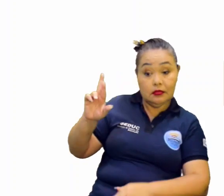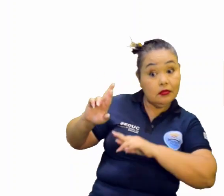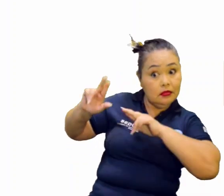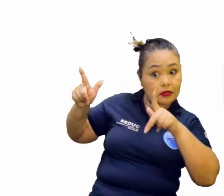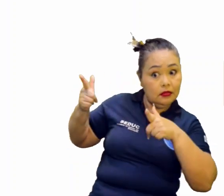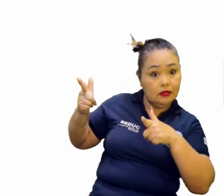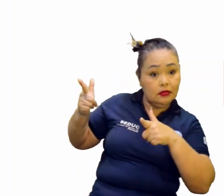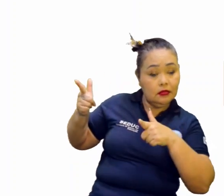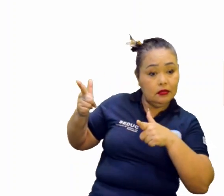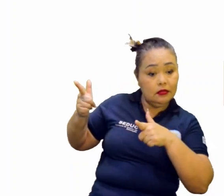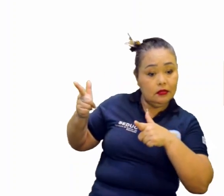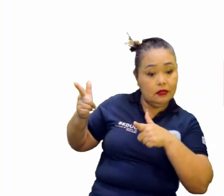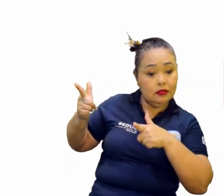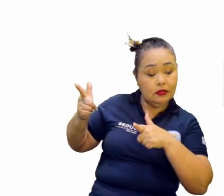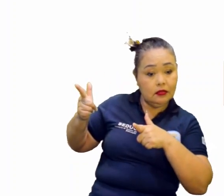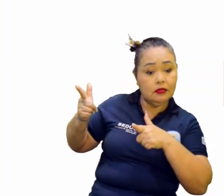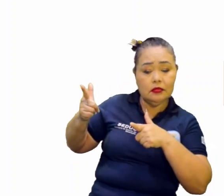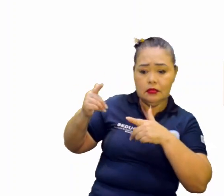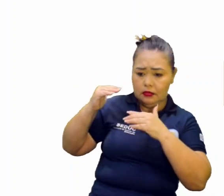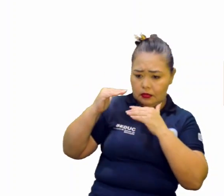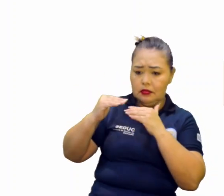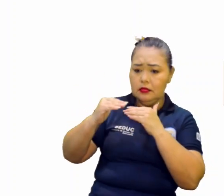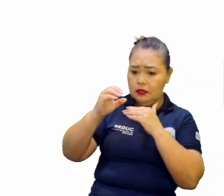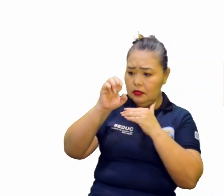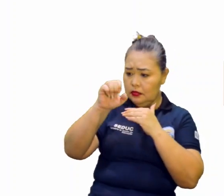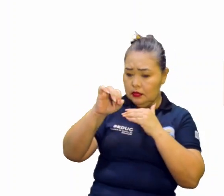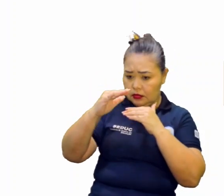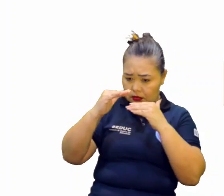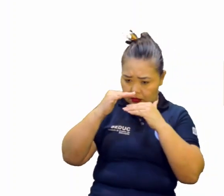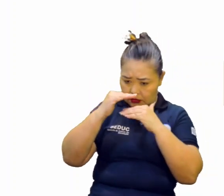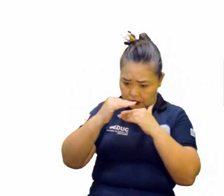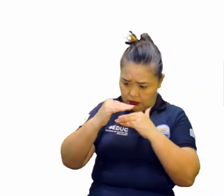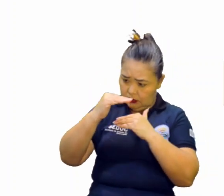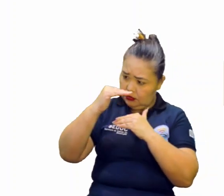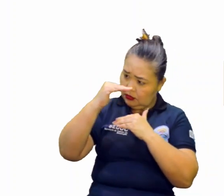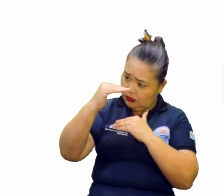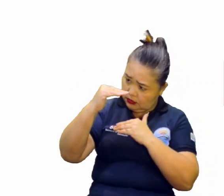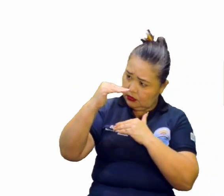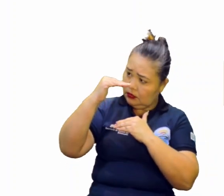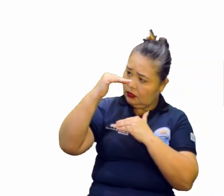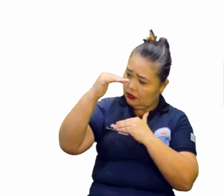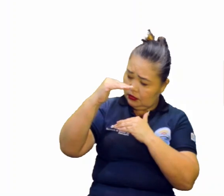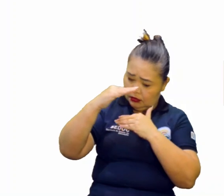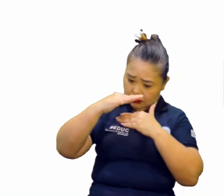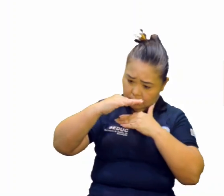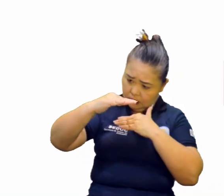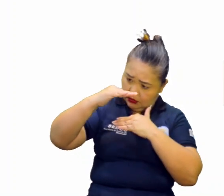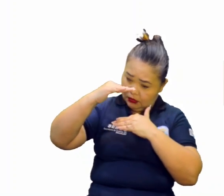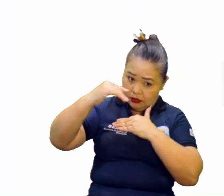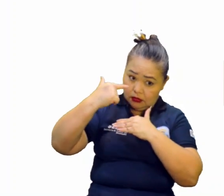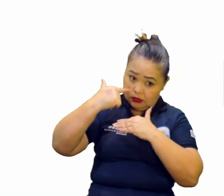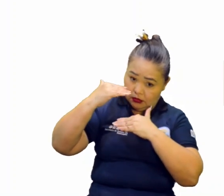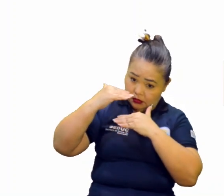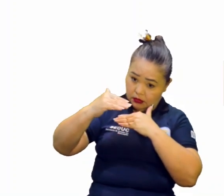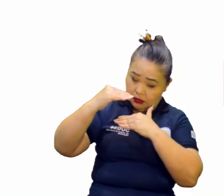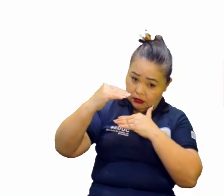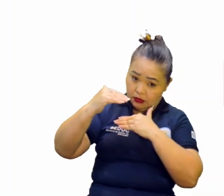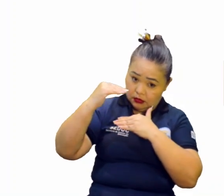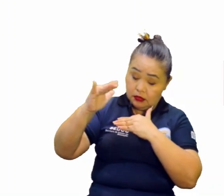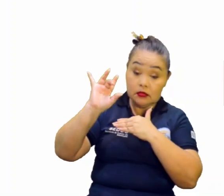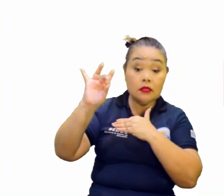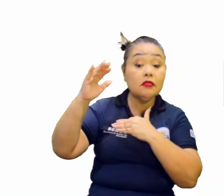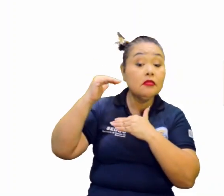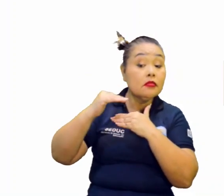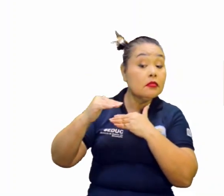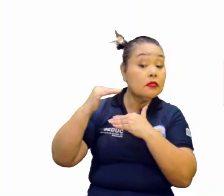O solo, de fato, ele tem camadas, tá certo? Tem camadas. E em cada uma dessas camadas,